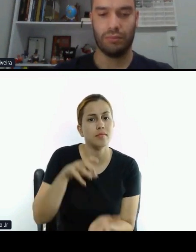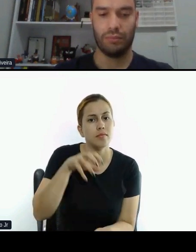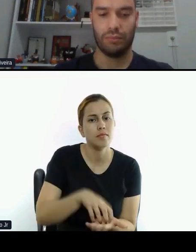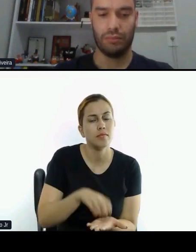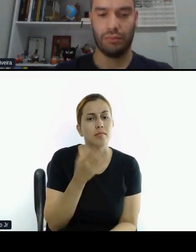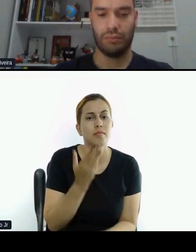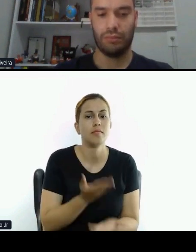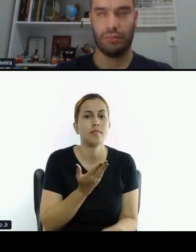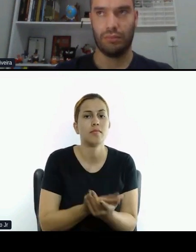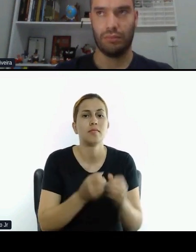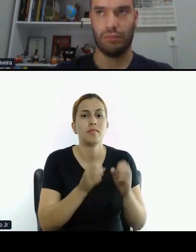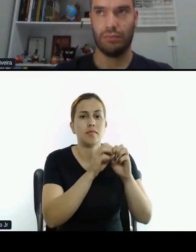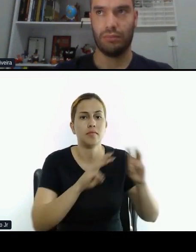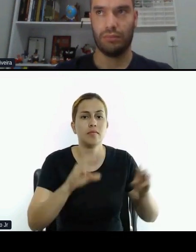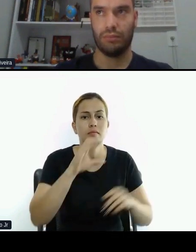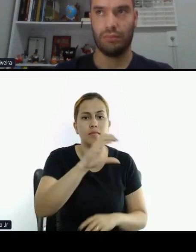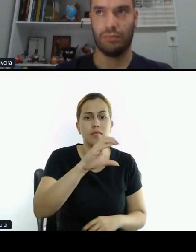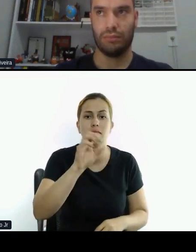da cweb.br,